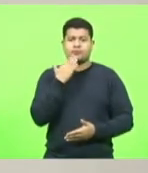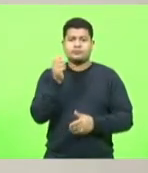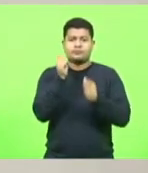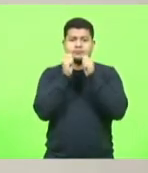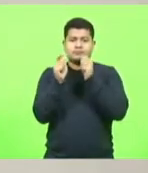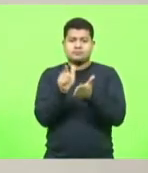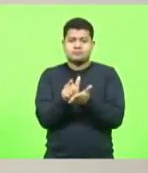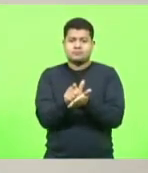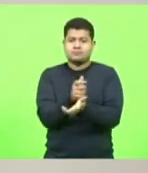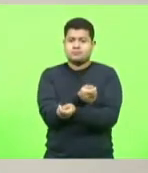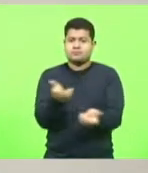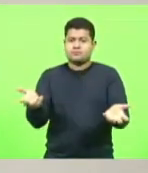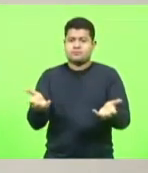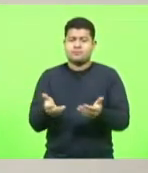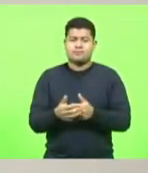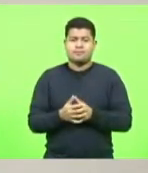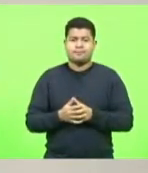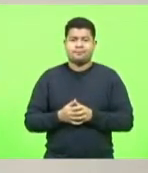distribuição de expedientes.